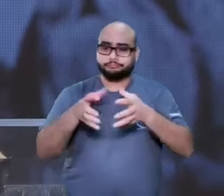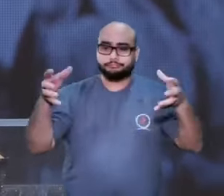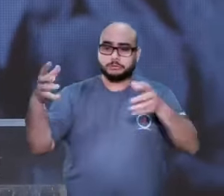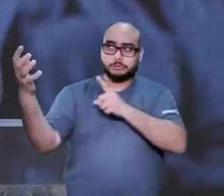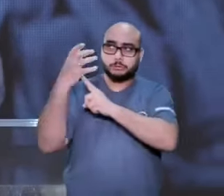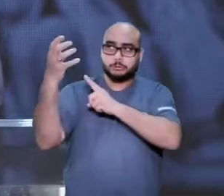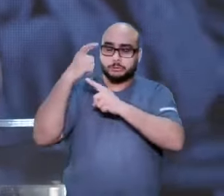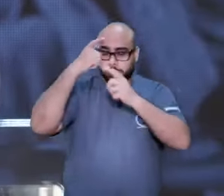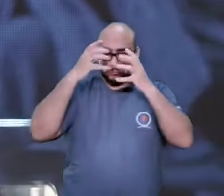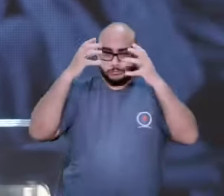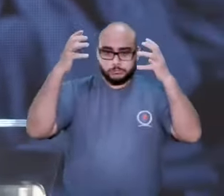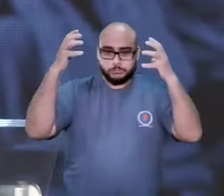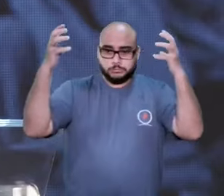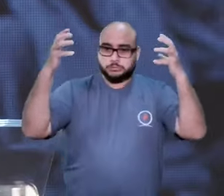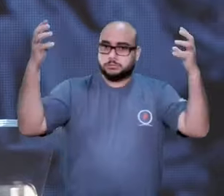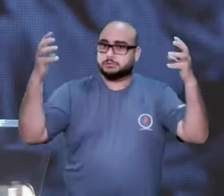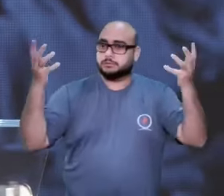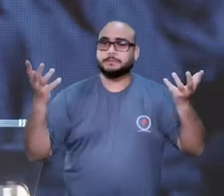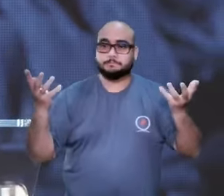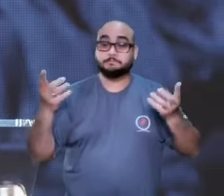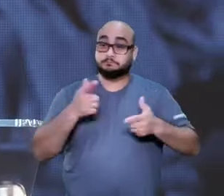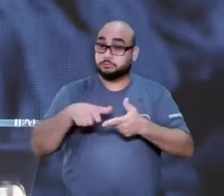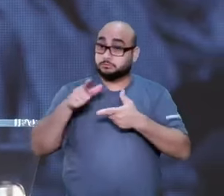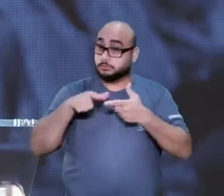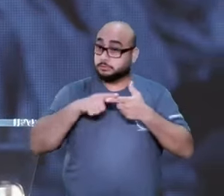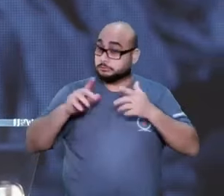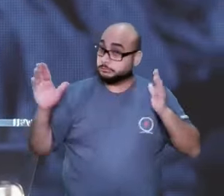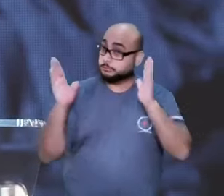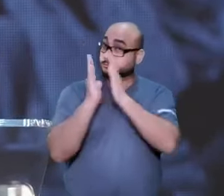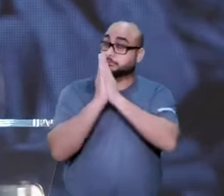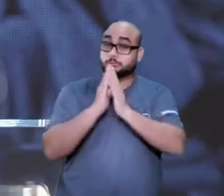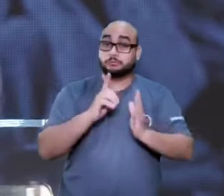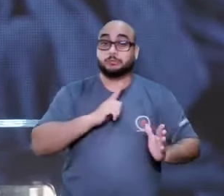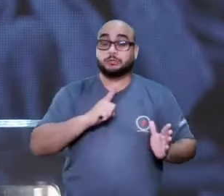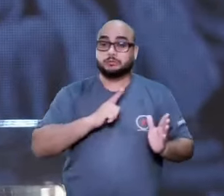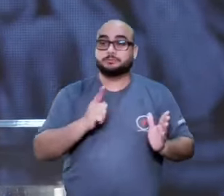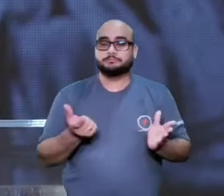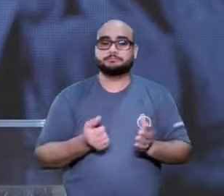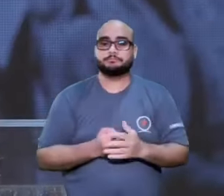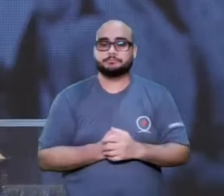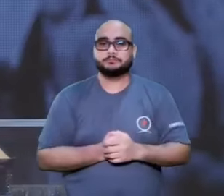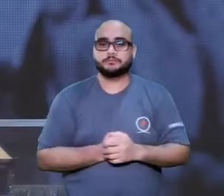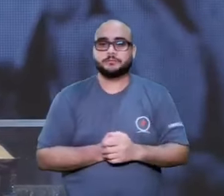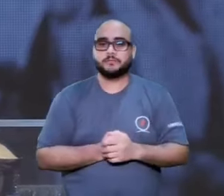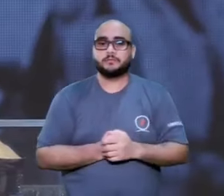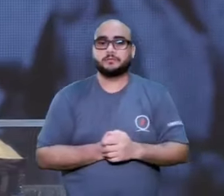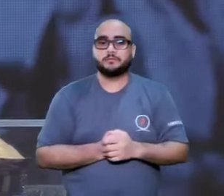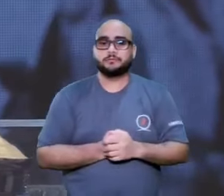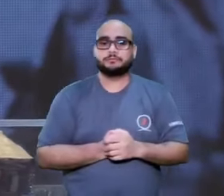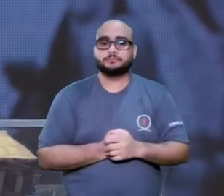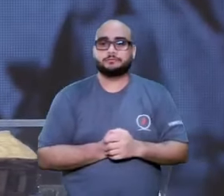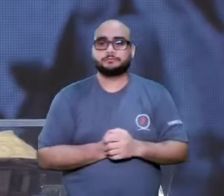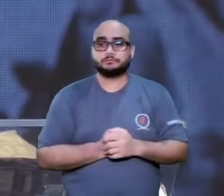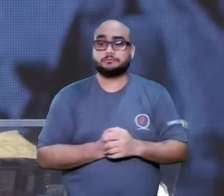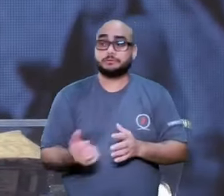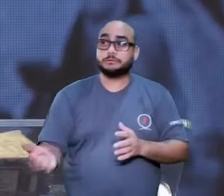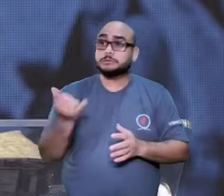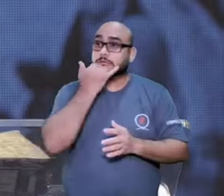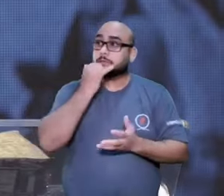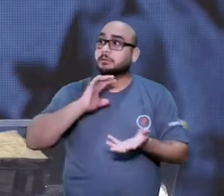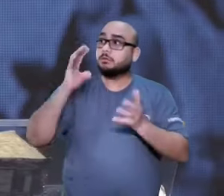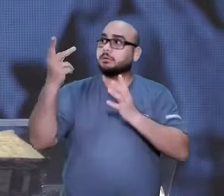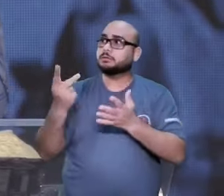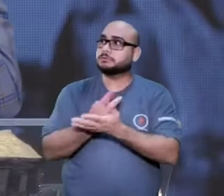Adversidade de uma problemática de uma tragédia e chega sem avisio prévio e